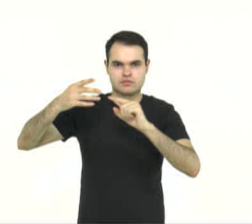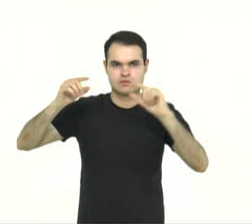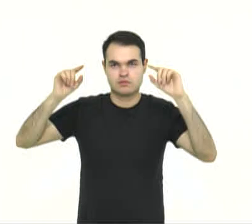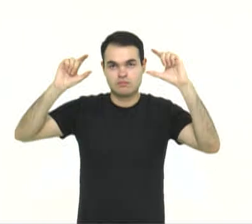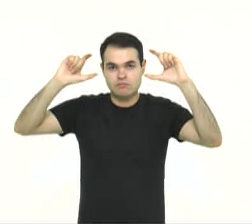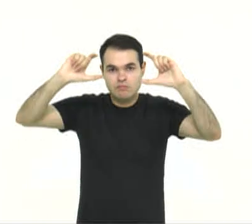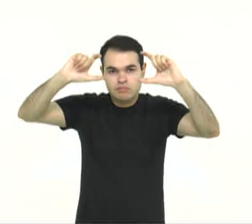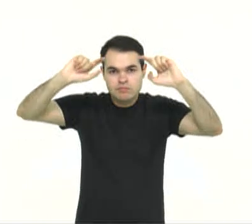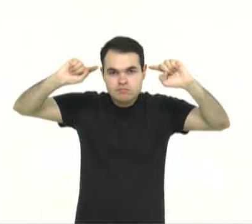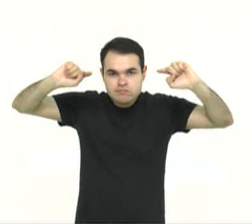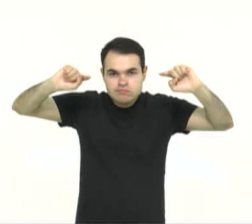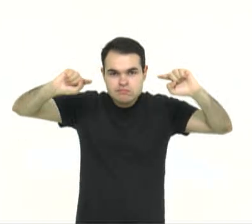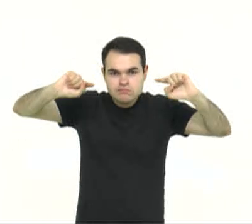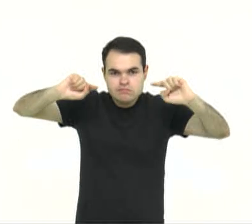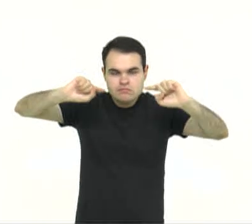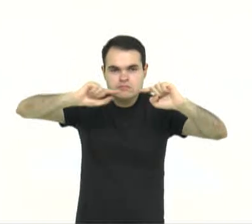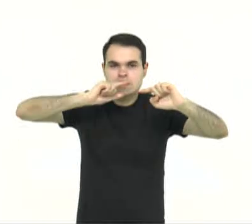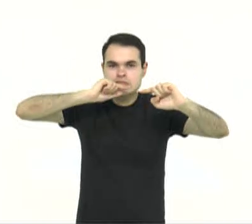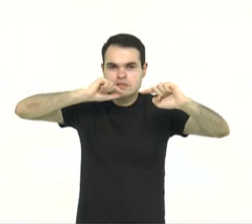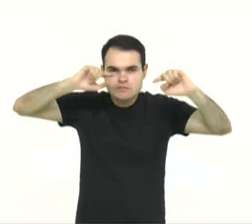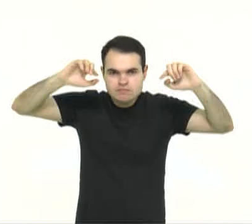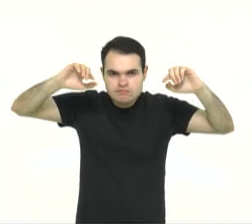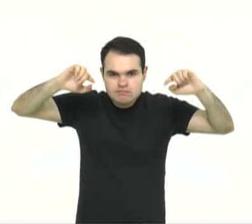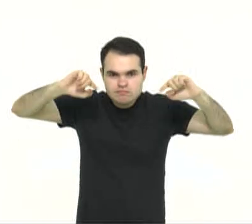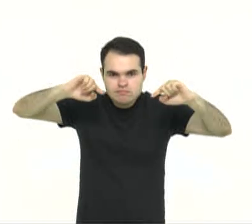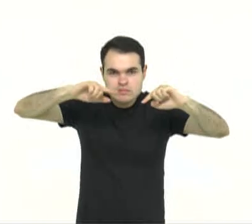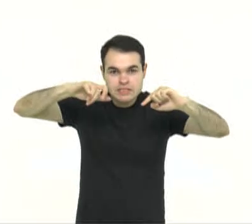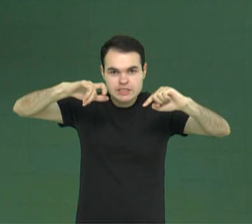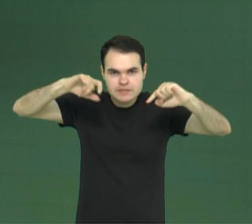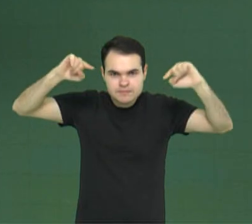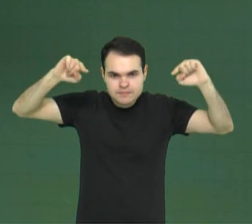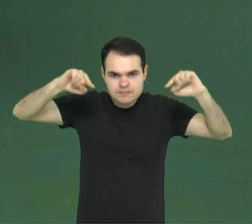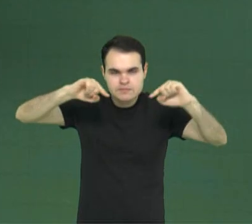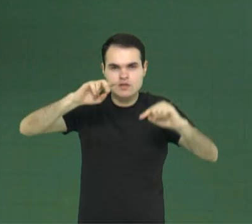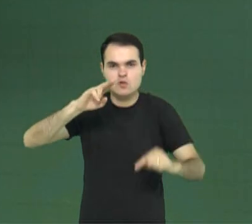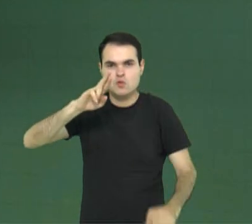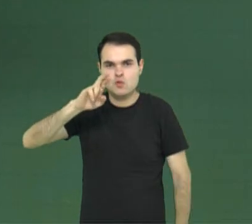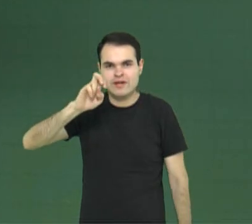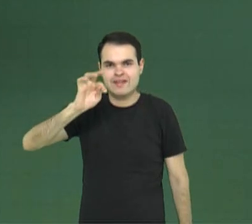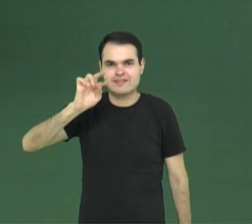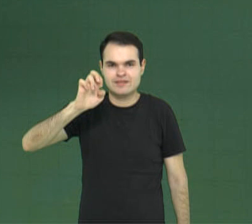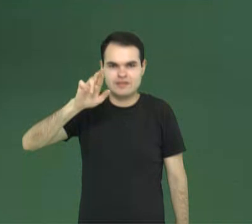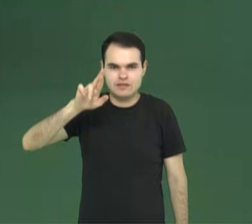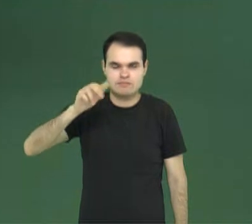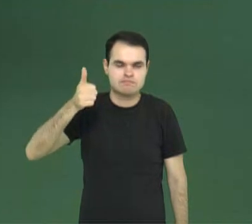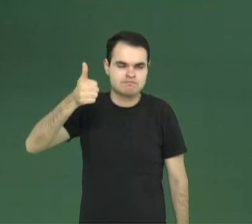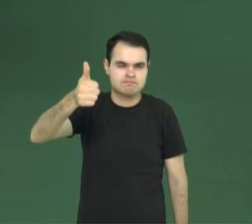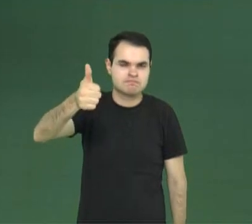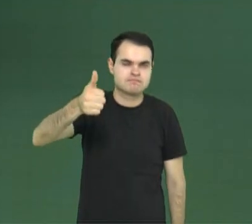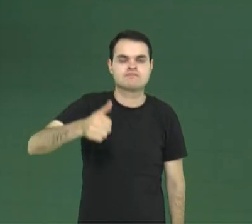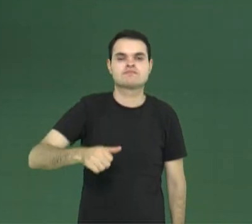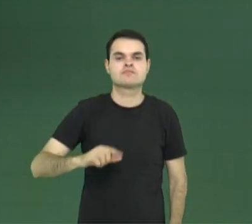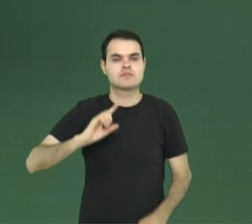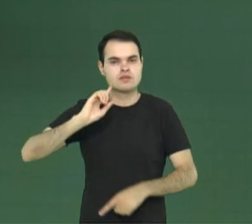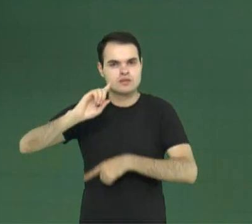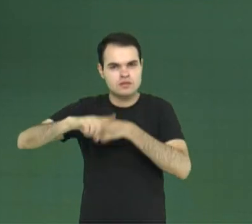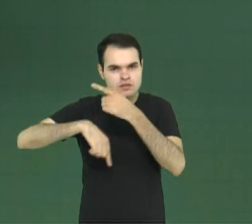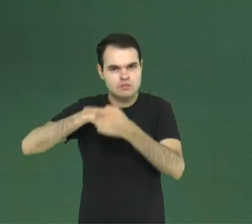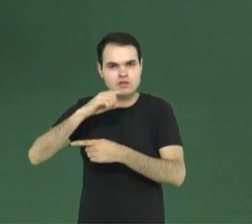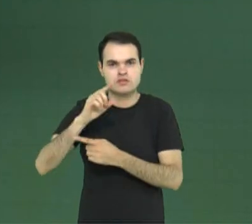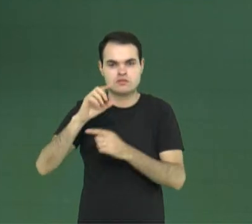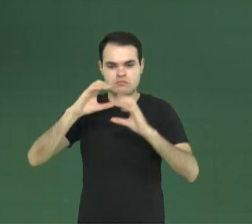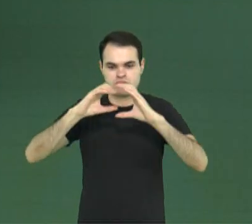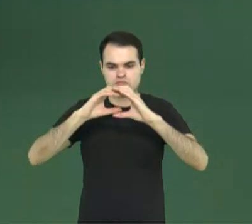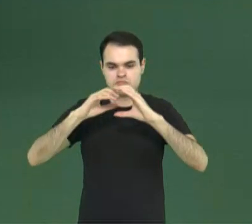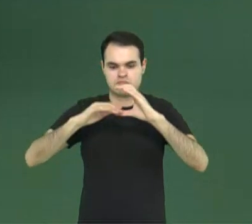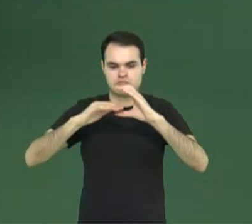transporte da urina do rim até a bexiga é o uréter, acertou, beleza? Tá? E depois da